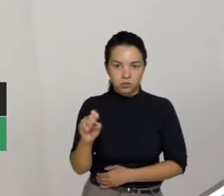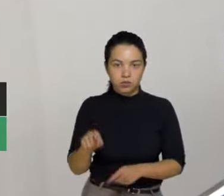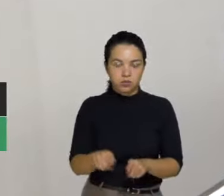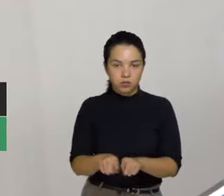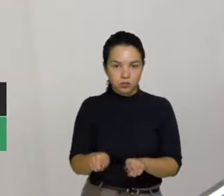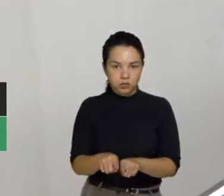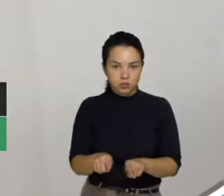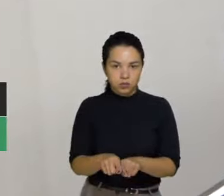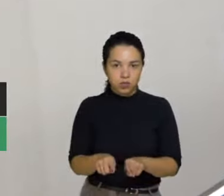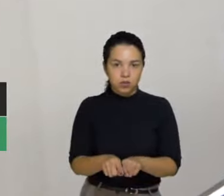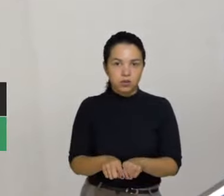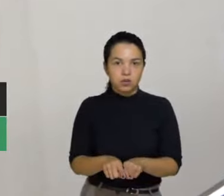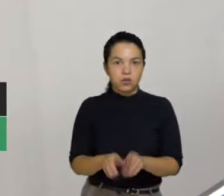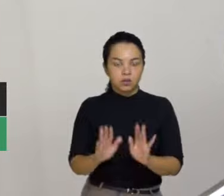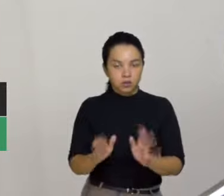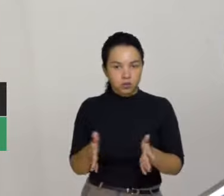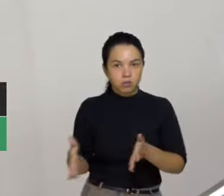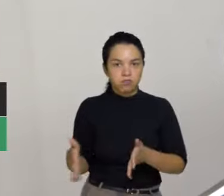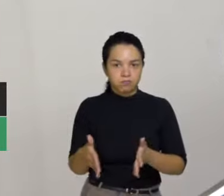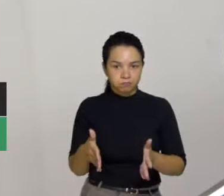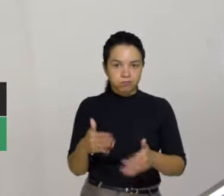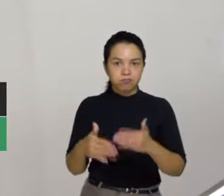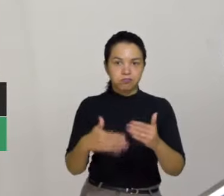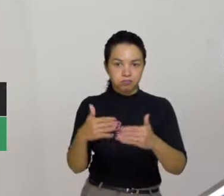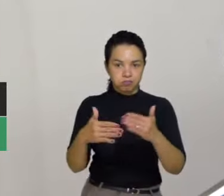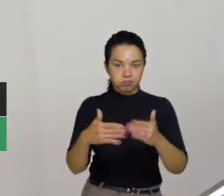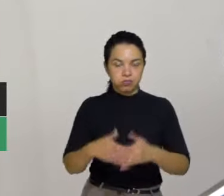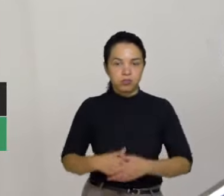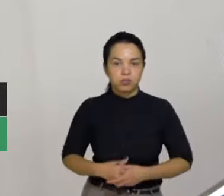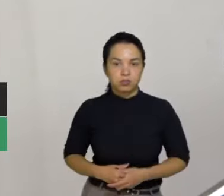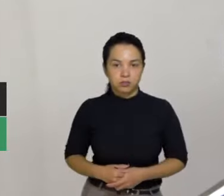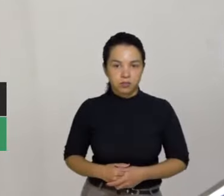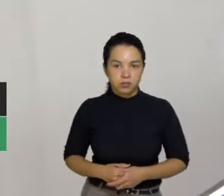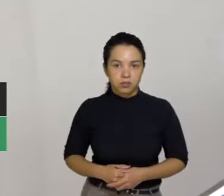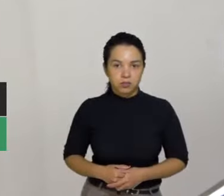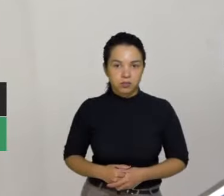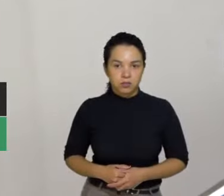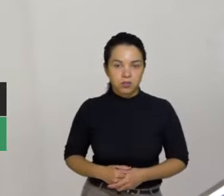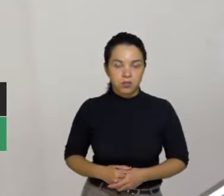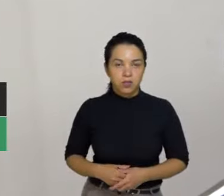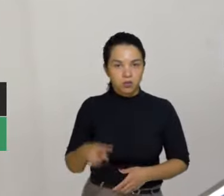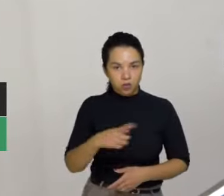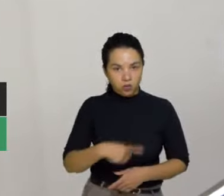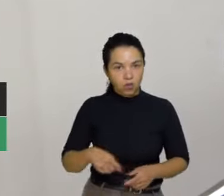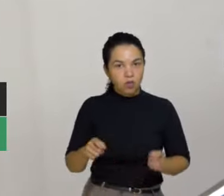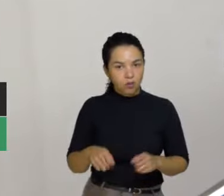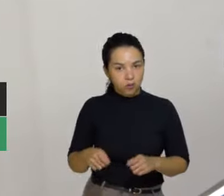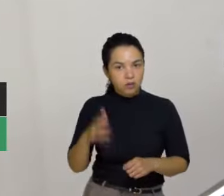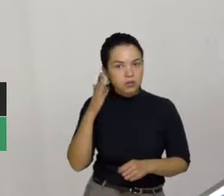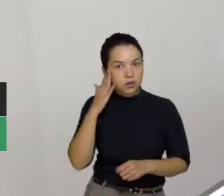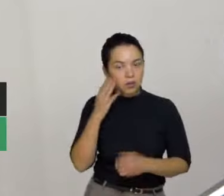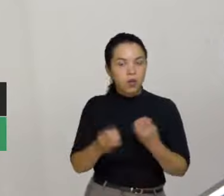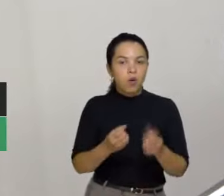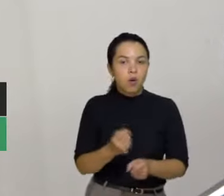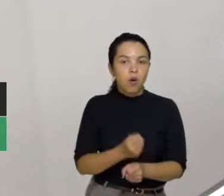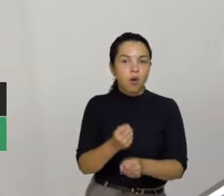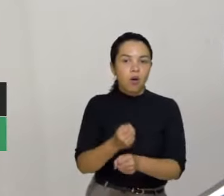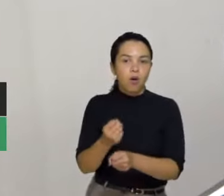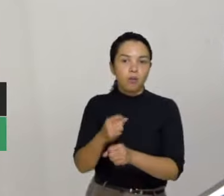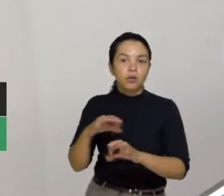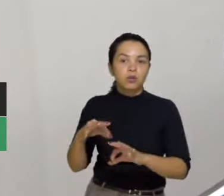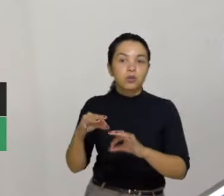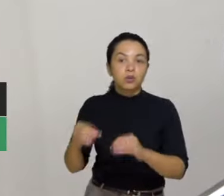Daniel, já está inclusa também no Estrada Boa. Mas nós vamos sim buscar saber de todas as obras que estão acontecendo por Santa